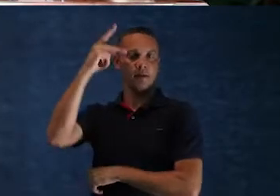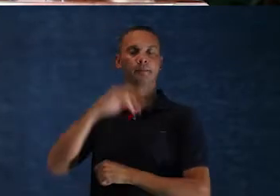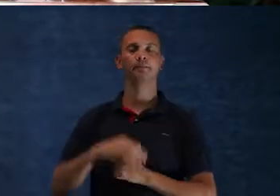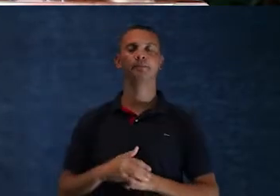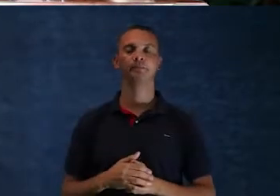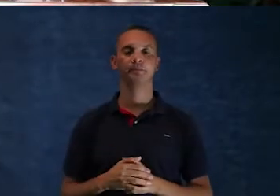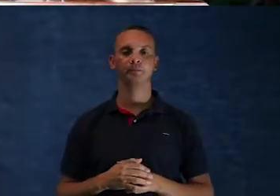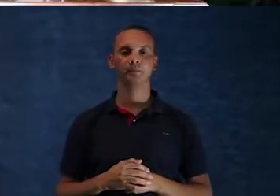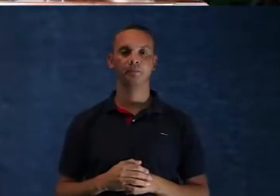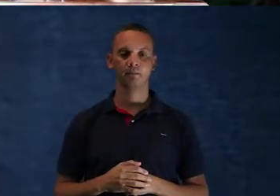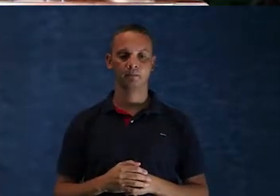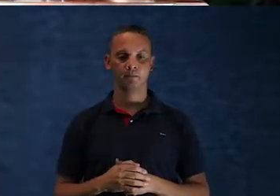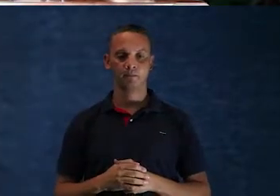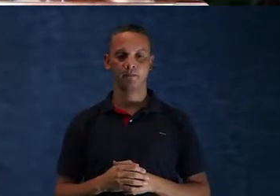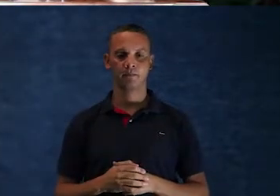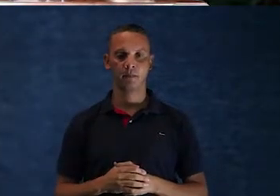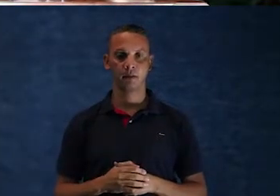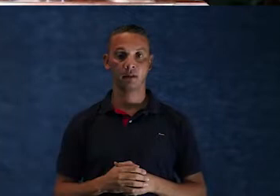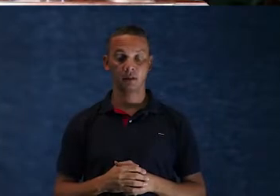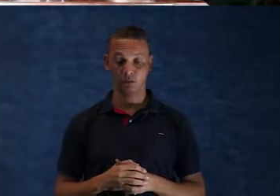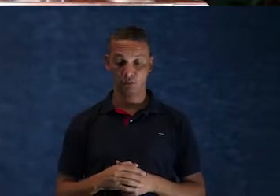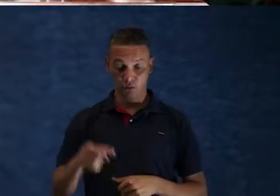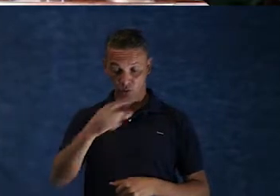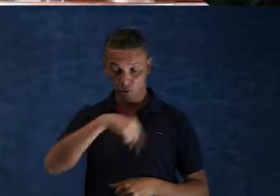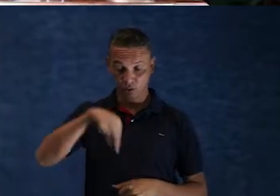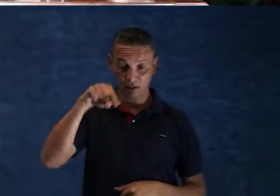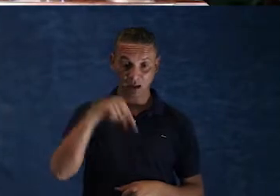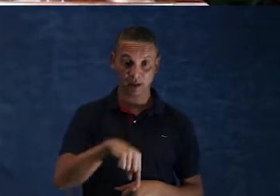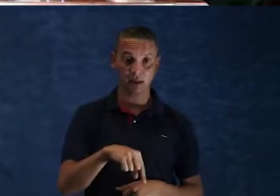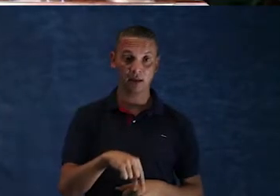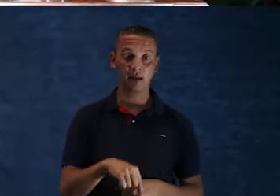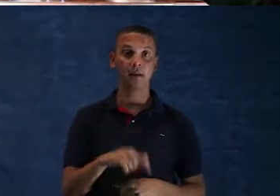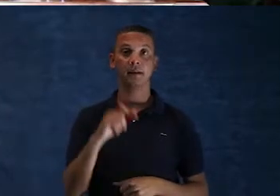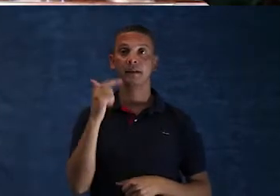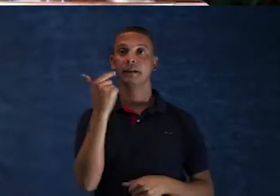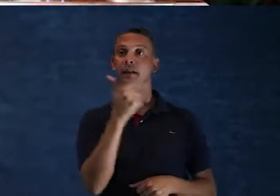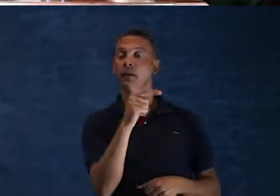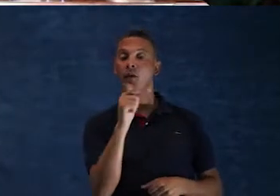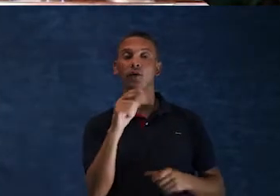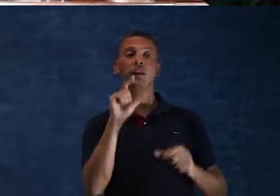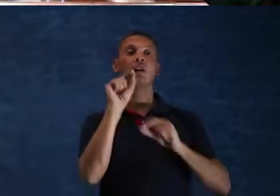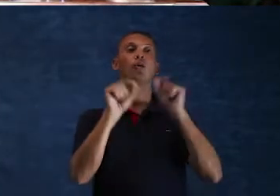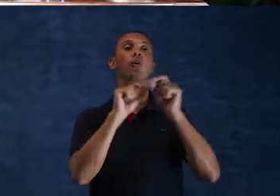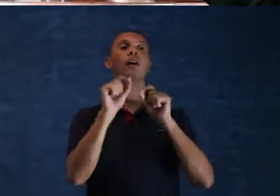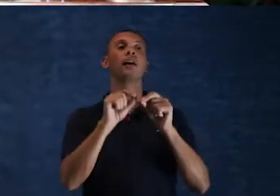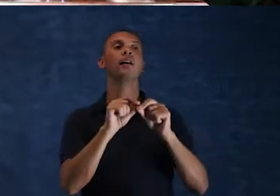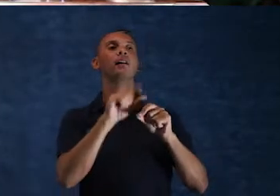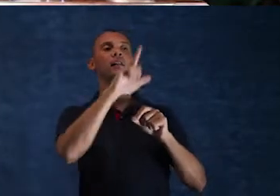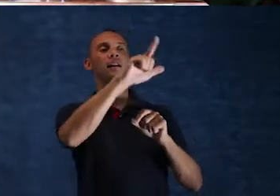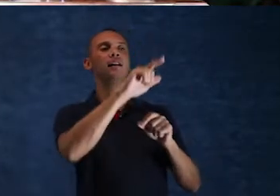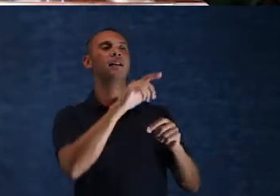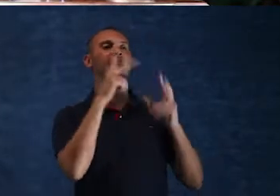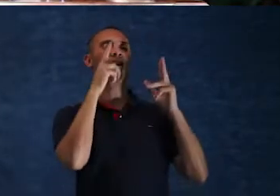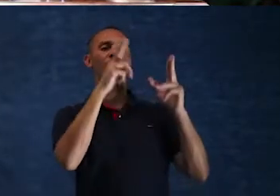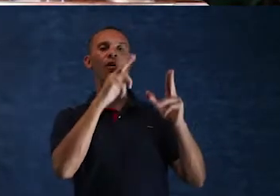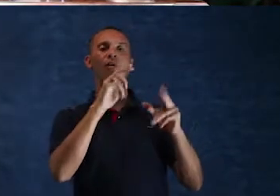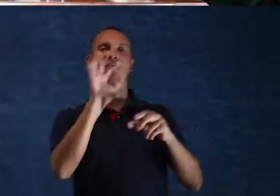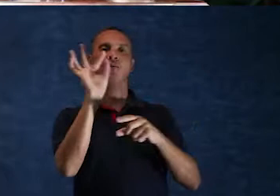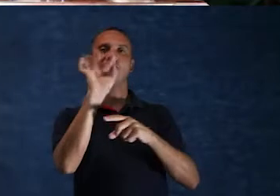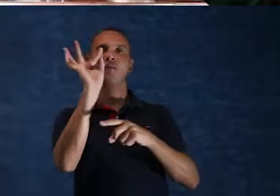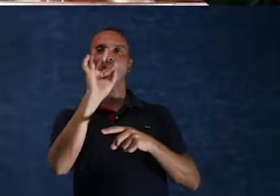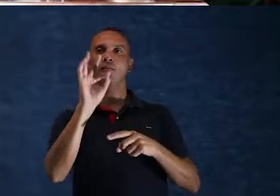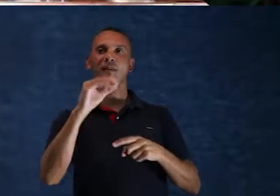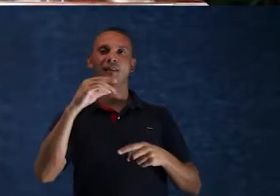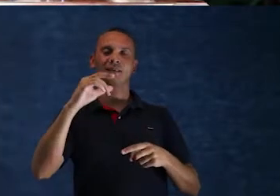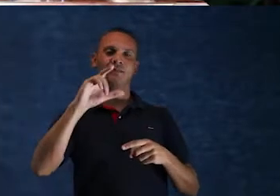estrangeiro. Nós não tivemos o fog londrino que ajudou Jack, o estripador, a esgueirar-se por